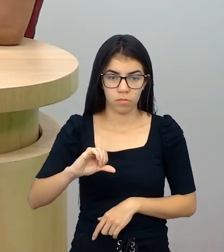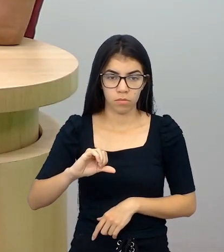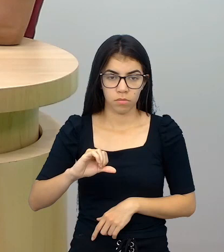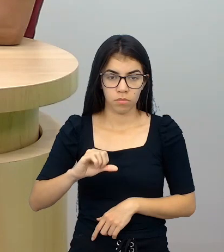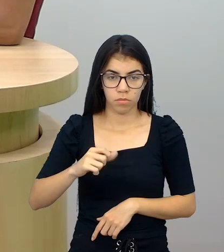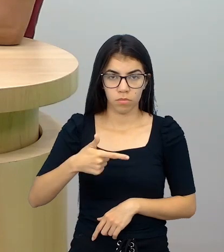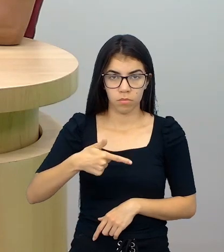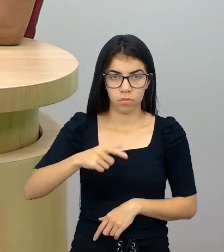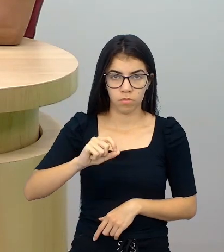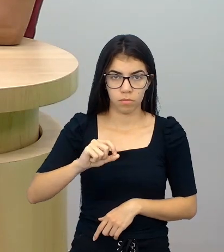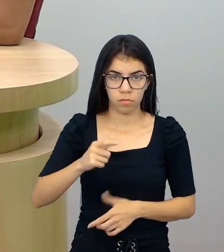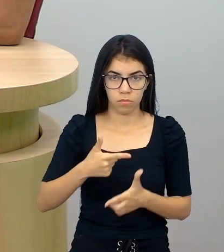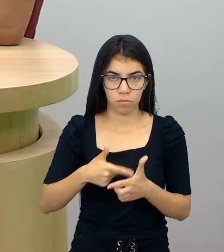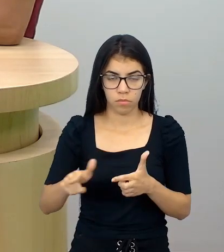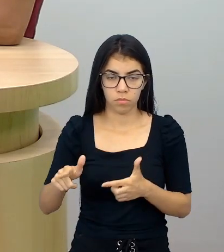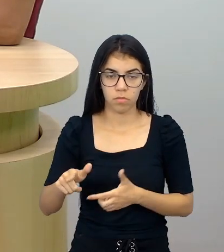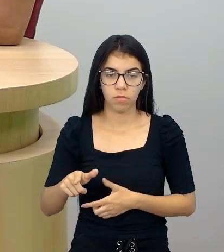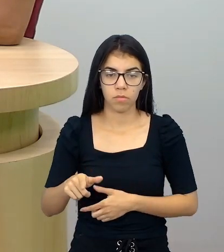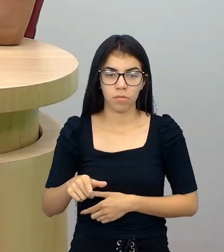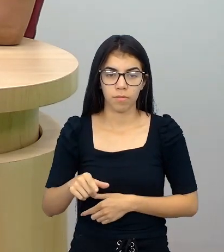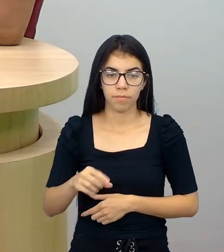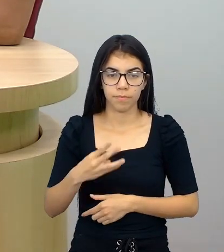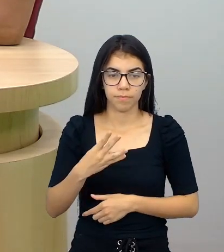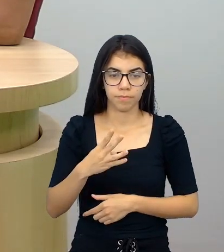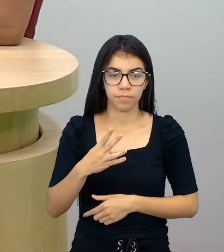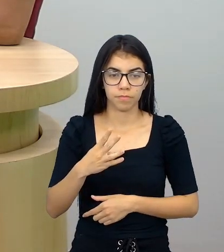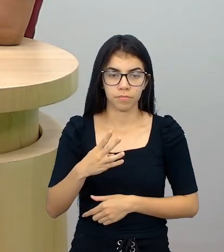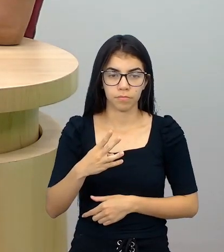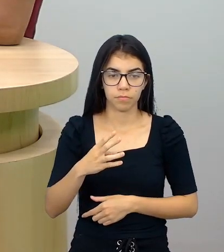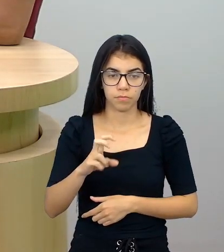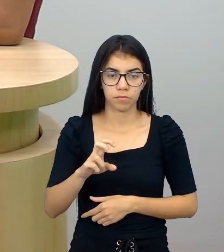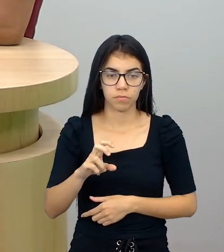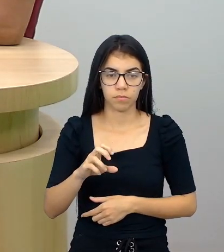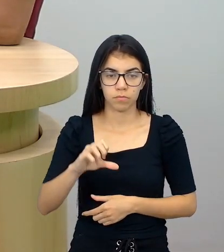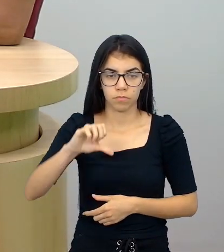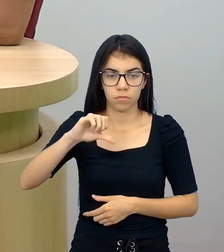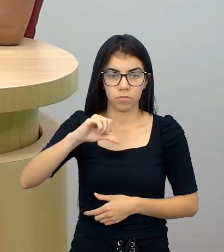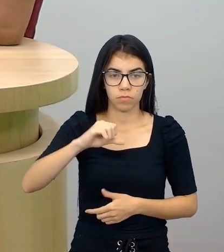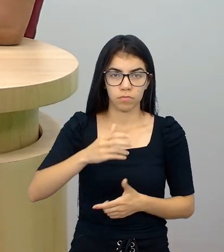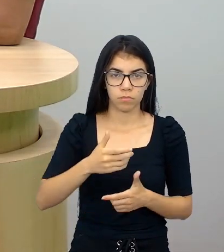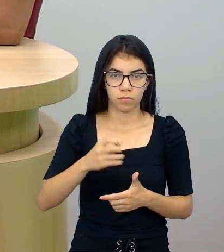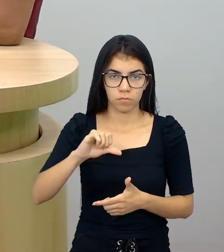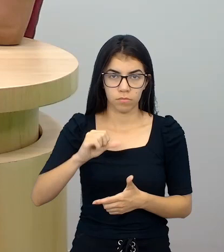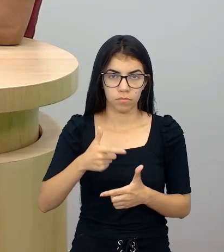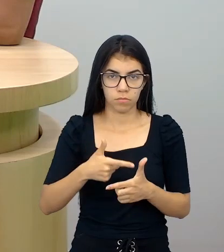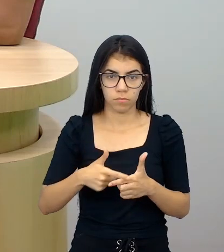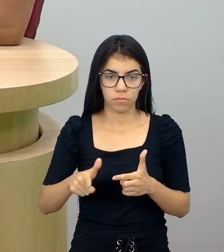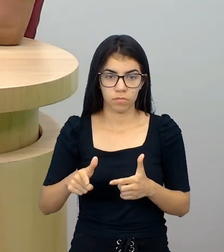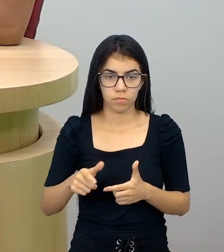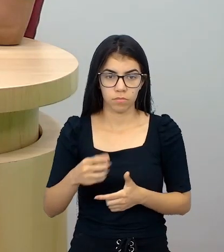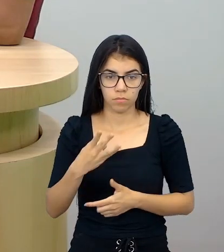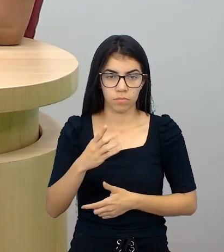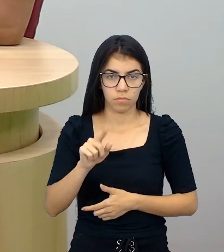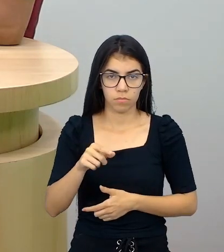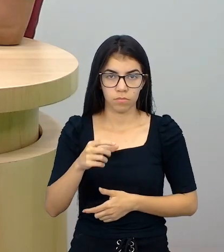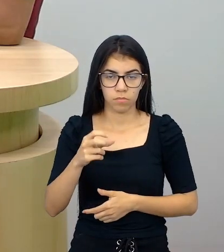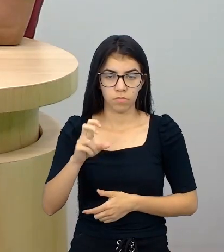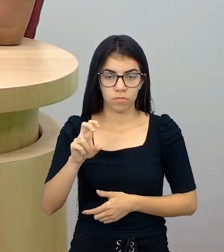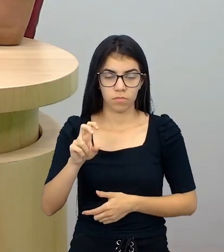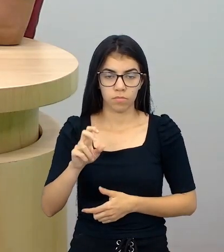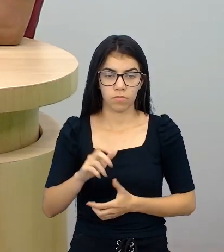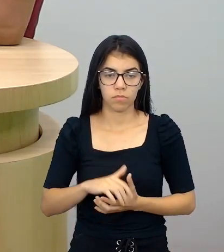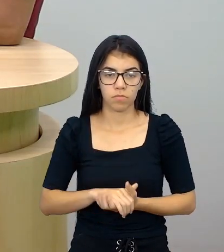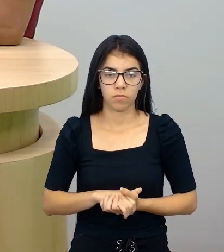70, quanto é metade de 70? 35. Guardo 35. Divido 9, metade de 9? 4,5. 4,5. Pronto. 35 com 4,5.